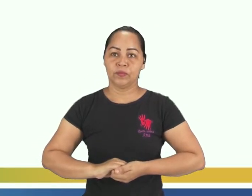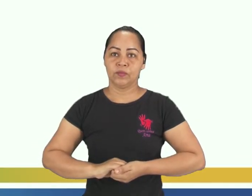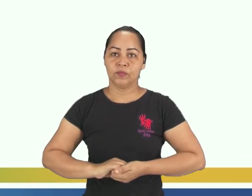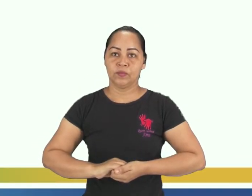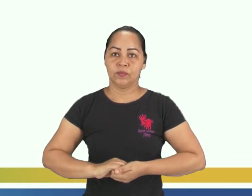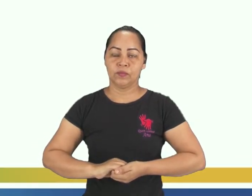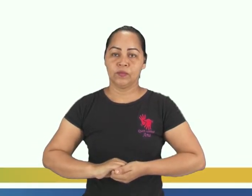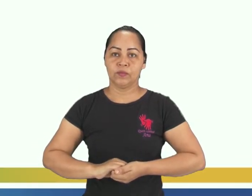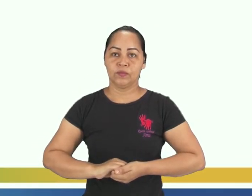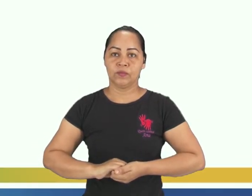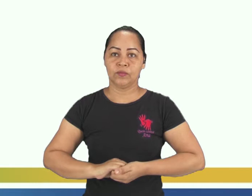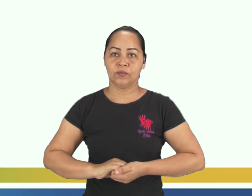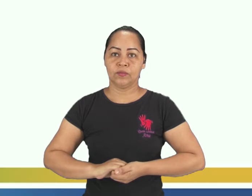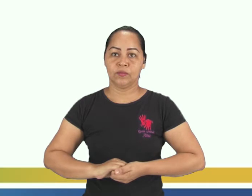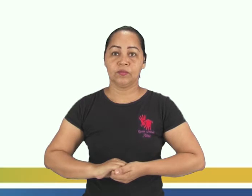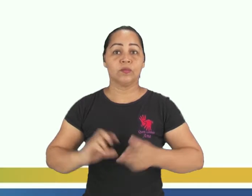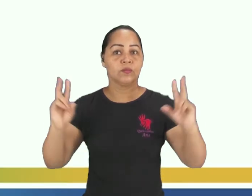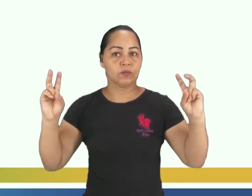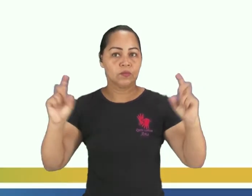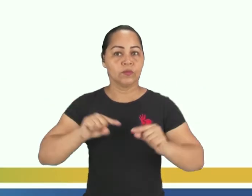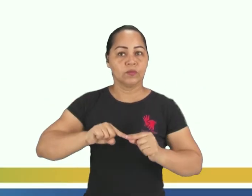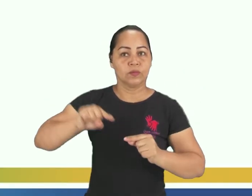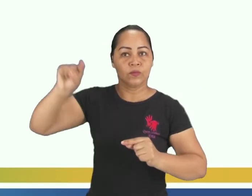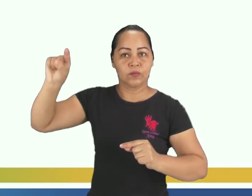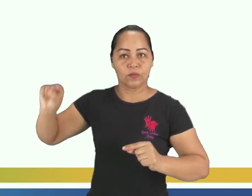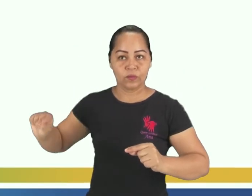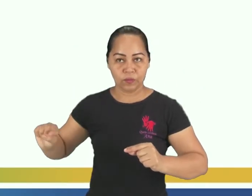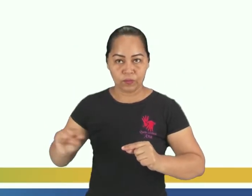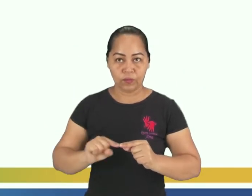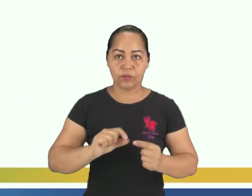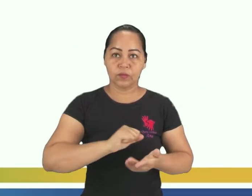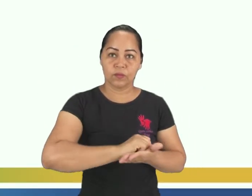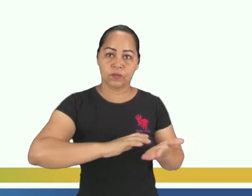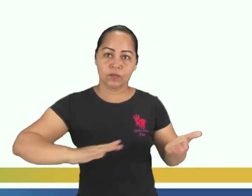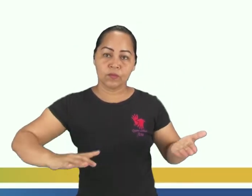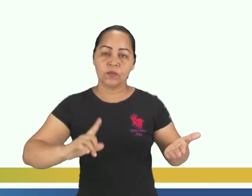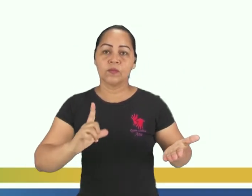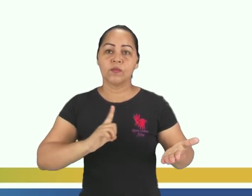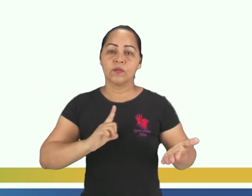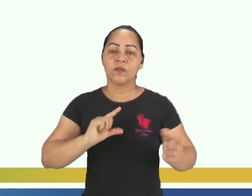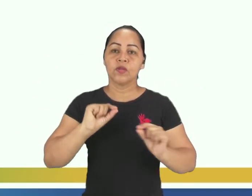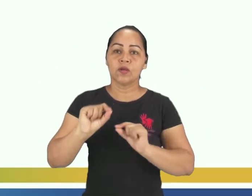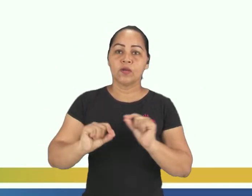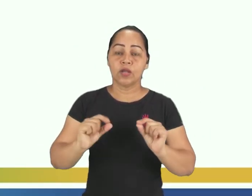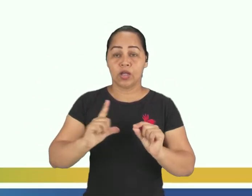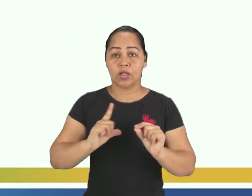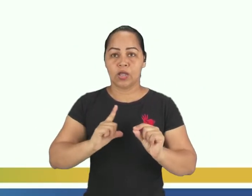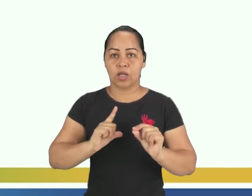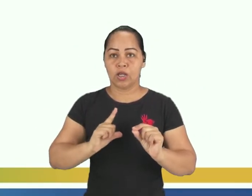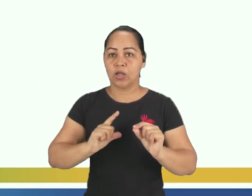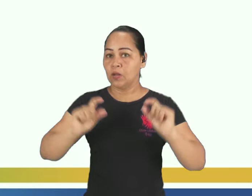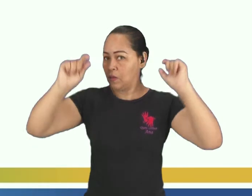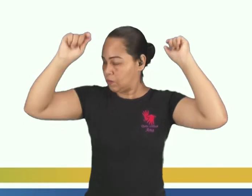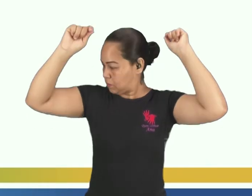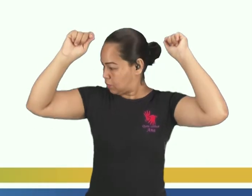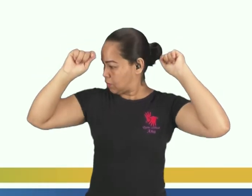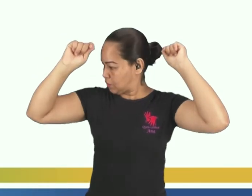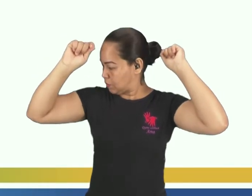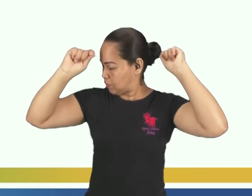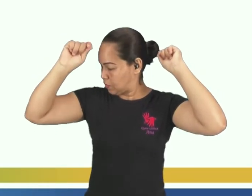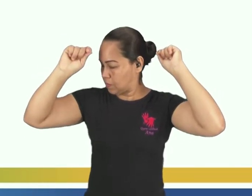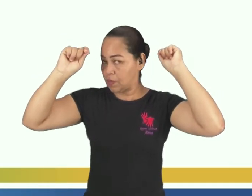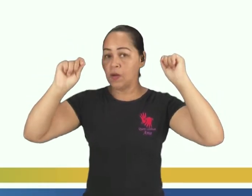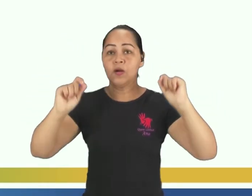triângulos. A figura abaixo representa a planificação de um chapeuzinho de aniversário em formato de